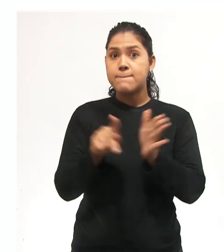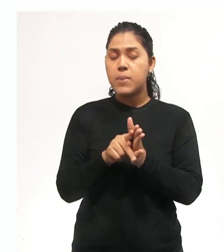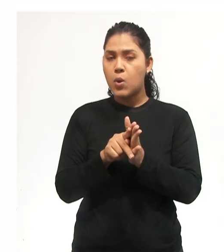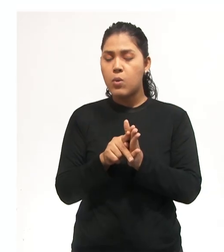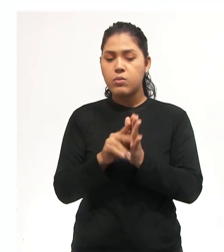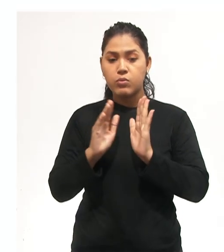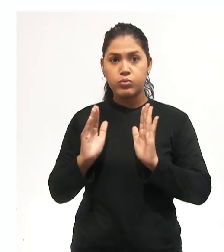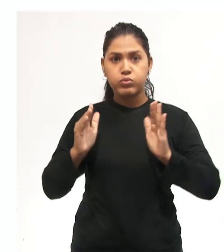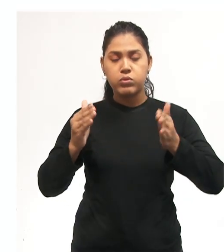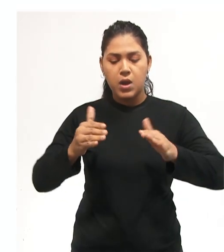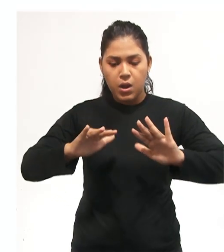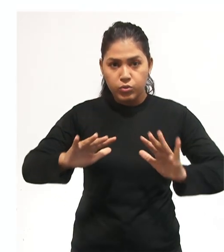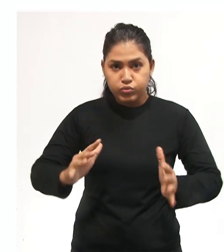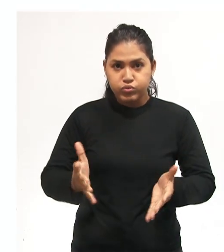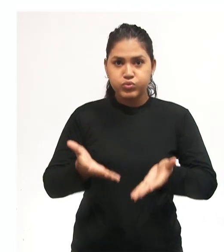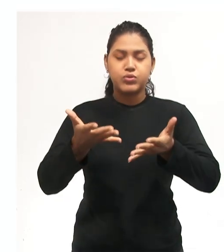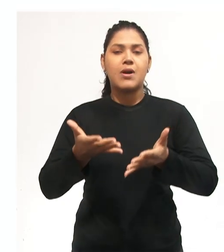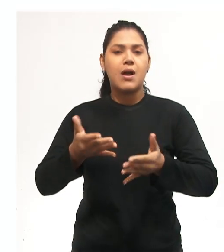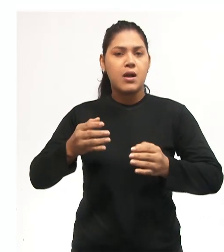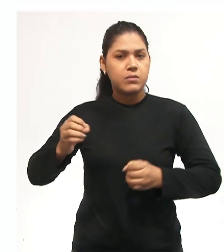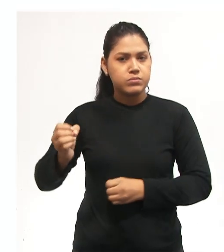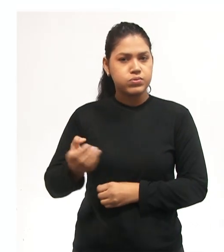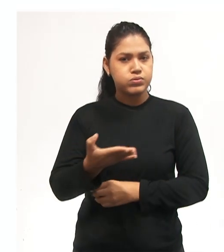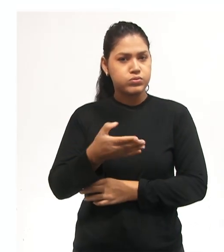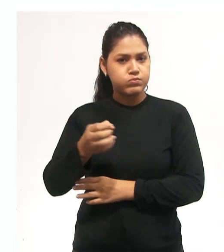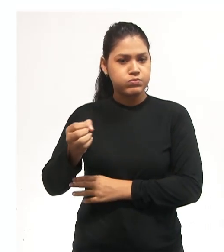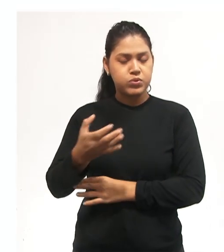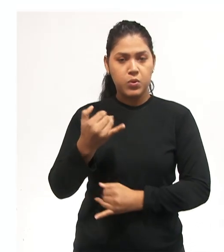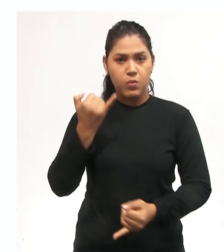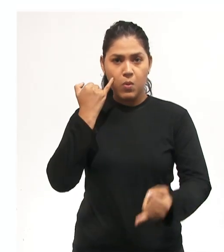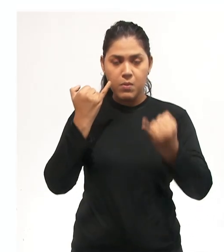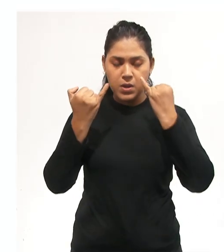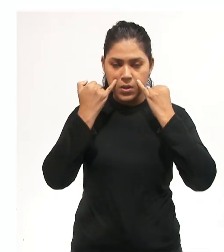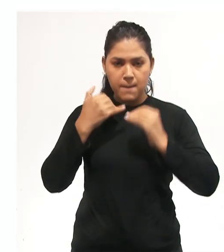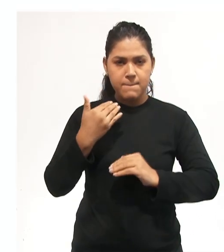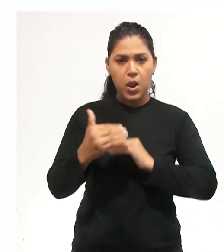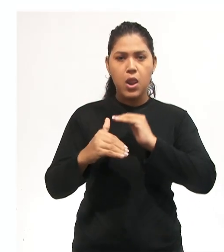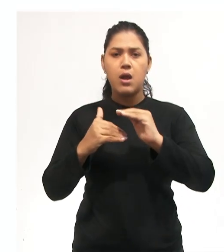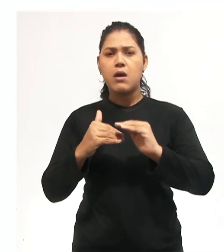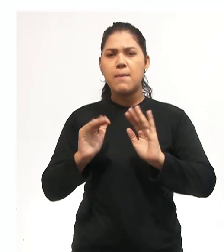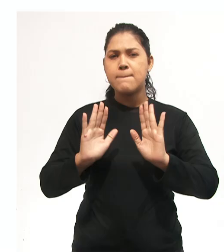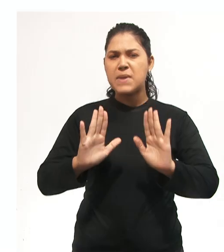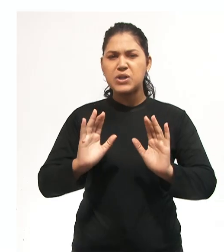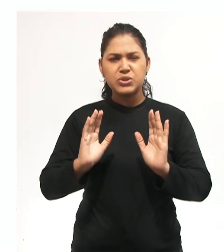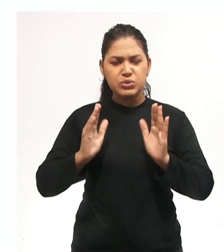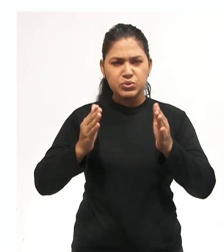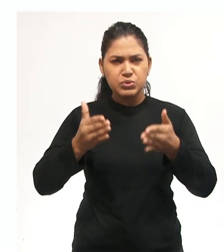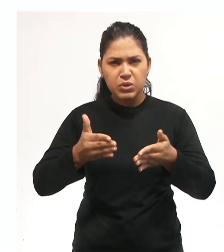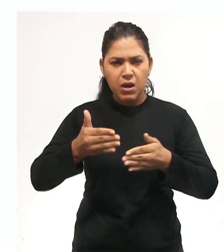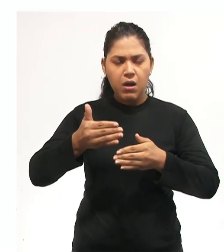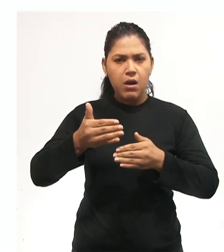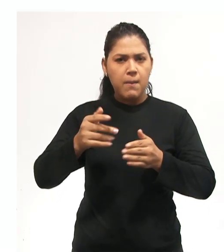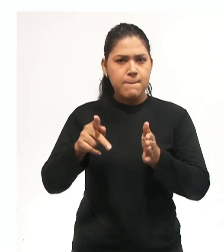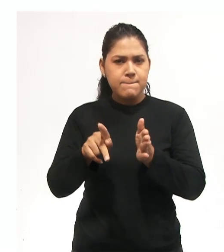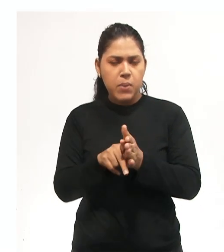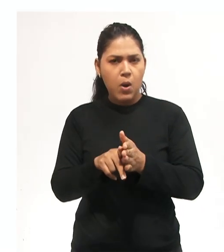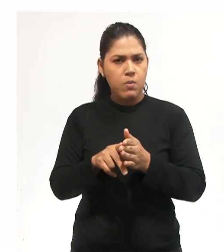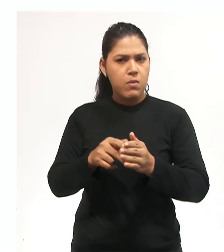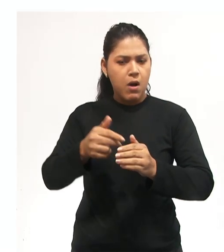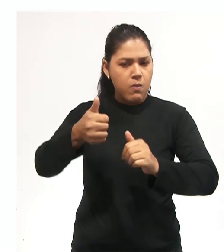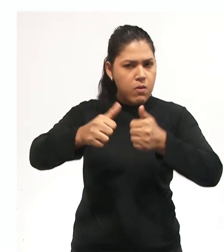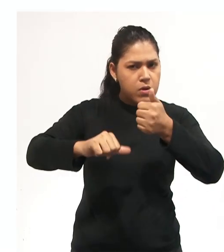mais proativo, inovador na sua atuação, certo? Não apenas como um regulador ou provedor